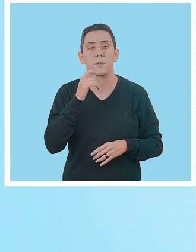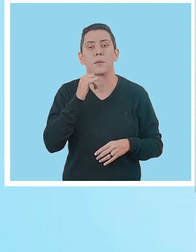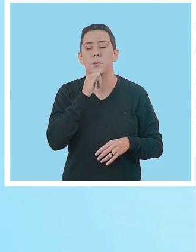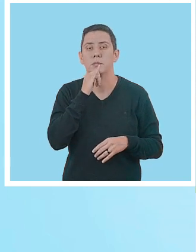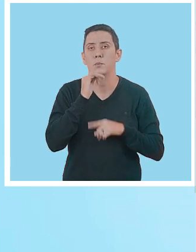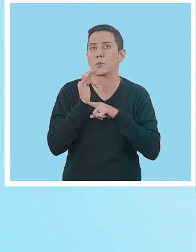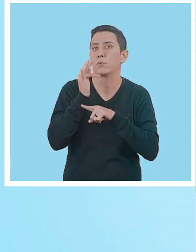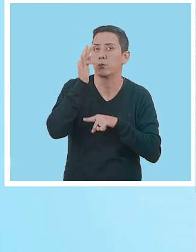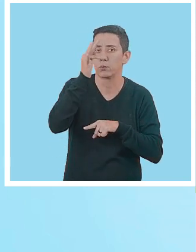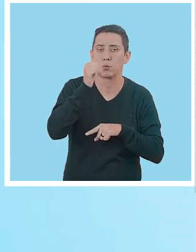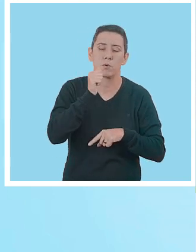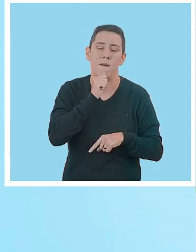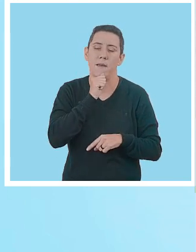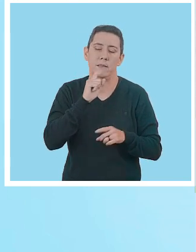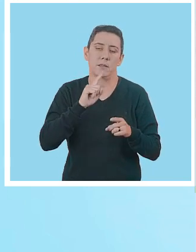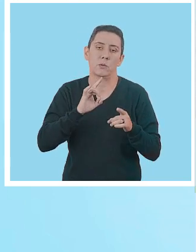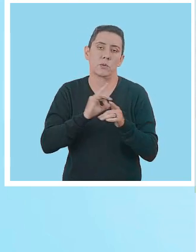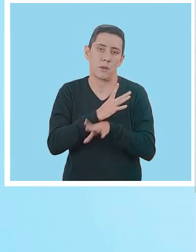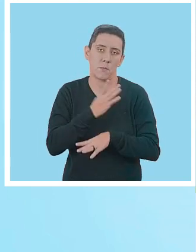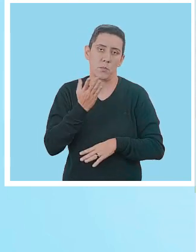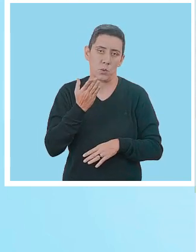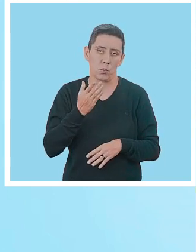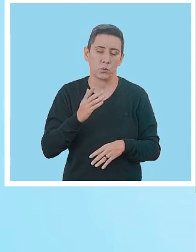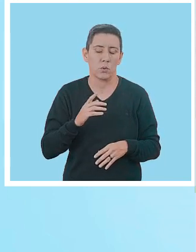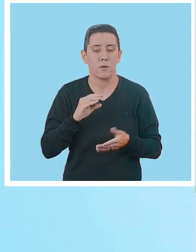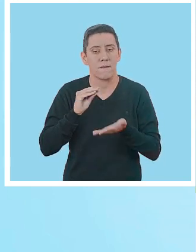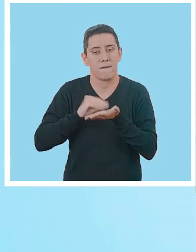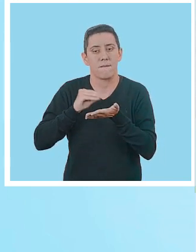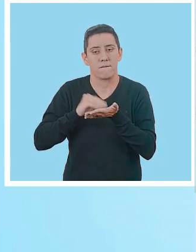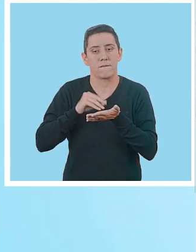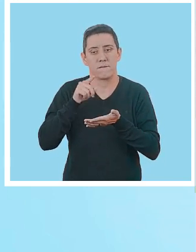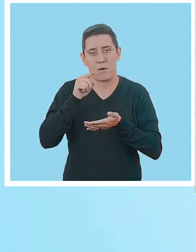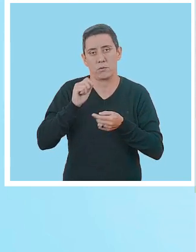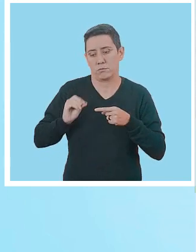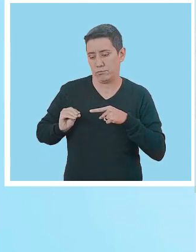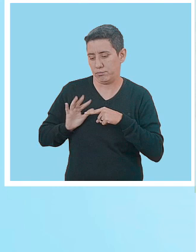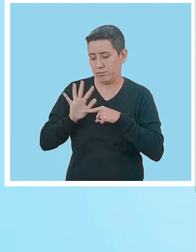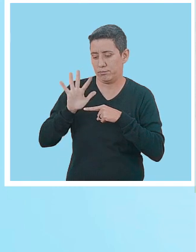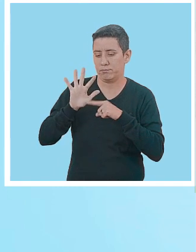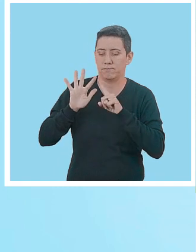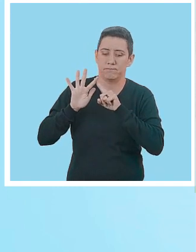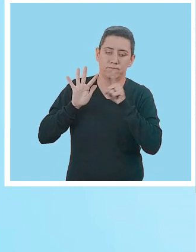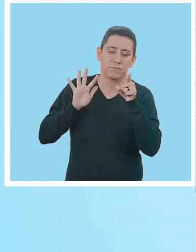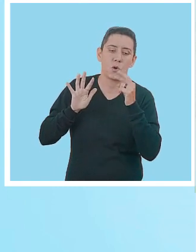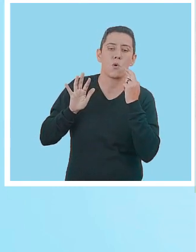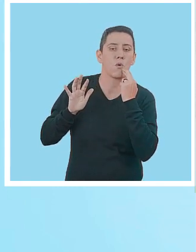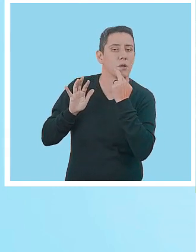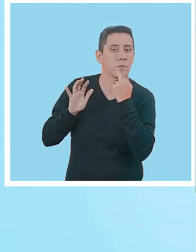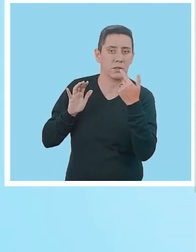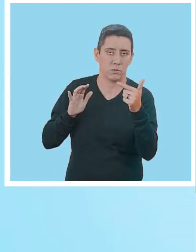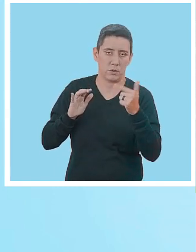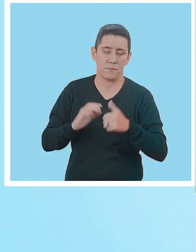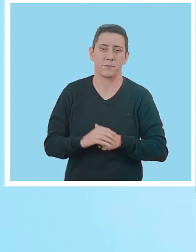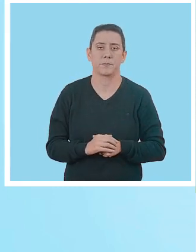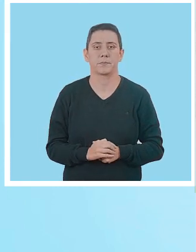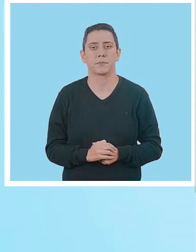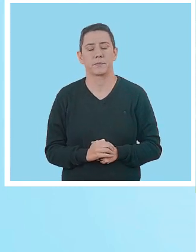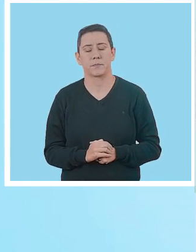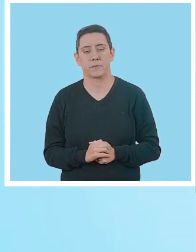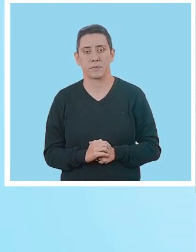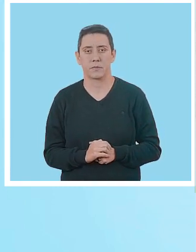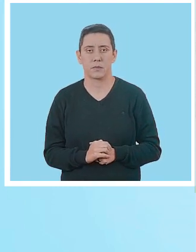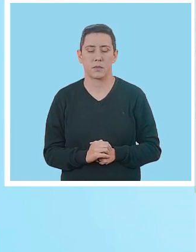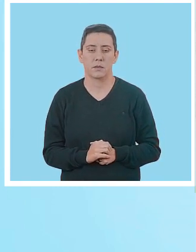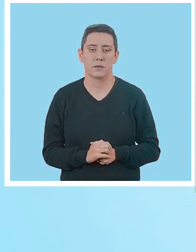existe ainda então o ama por exemplo não faz parte do Sistema interligado Nacional o quê Tá